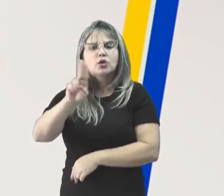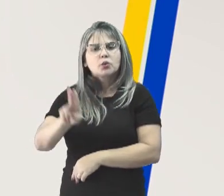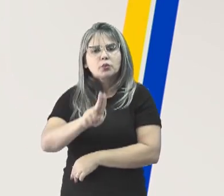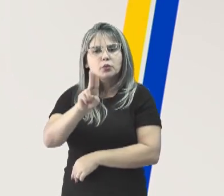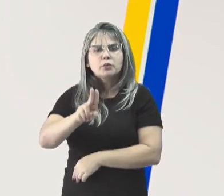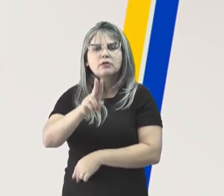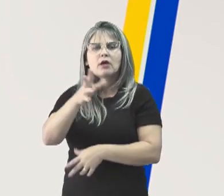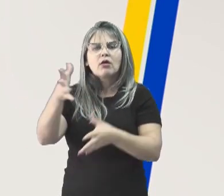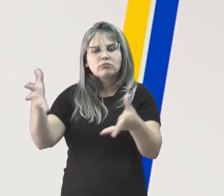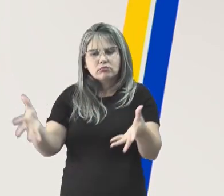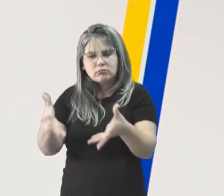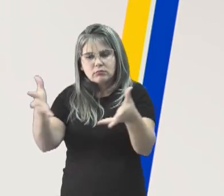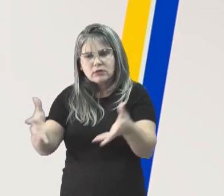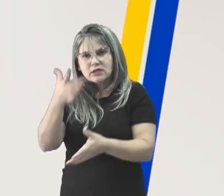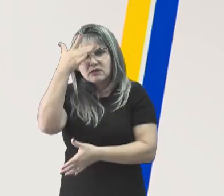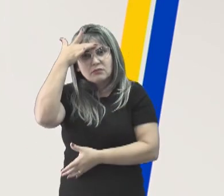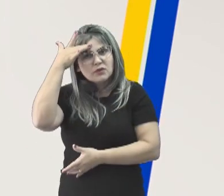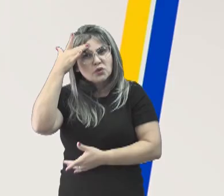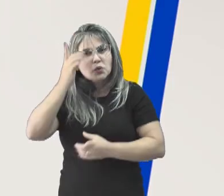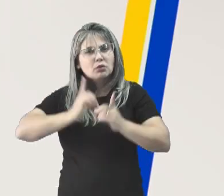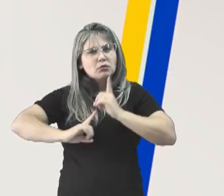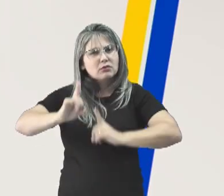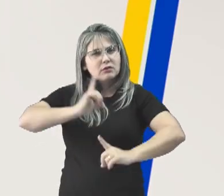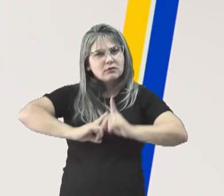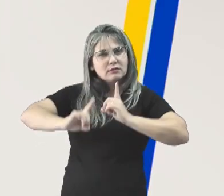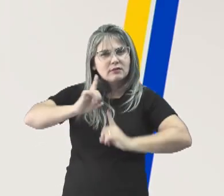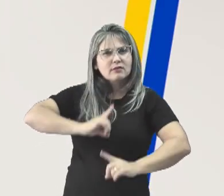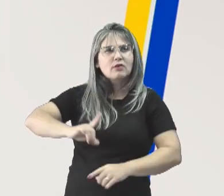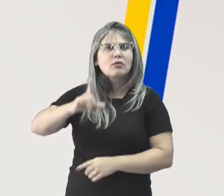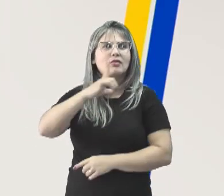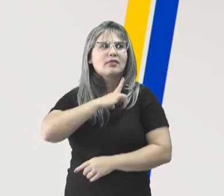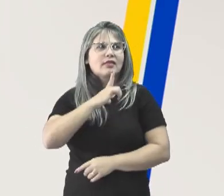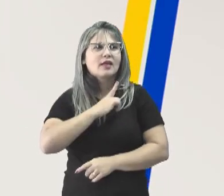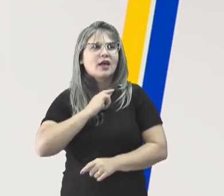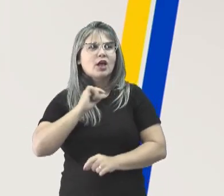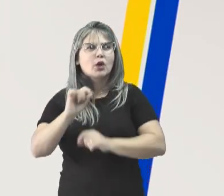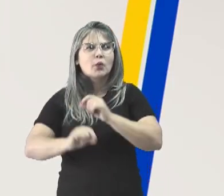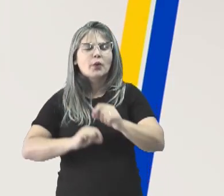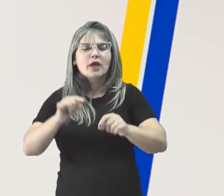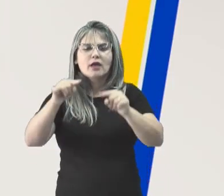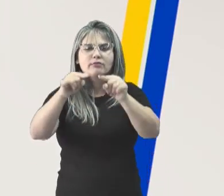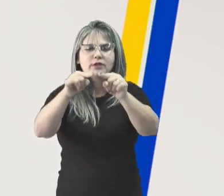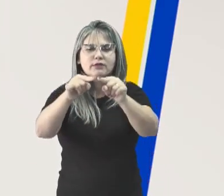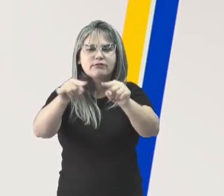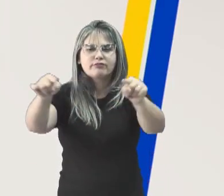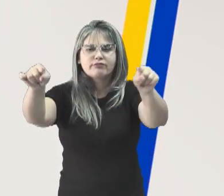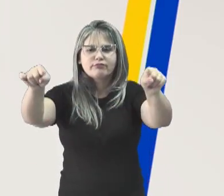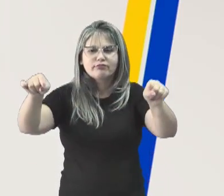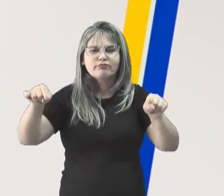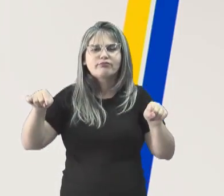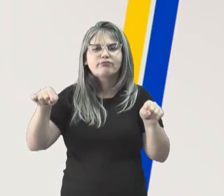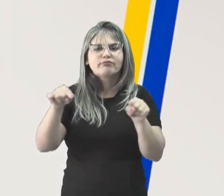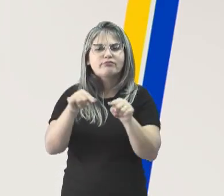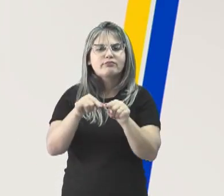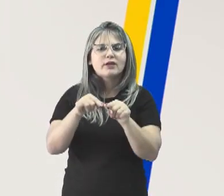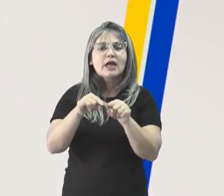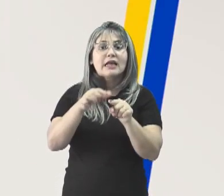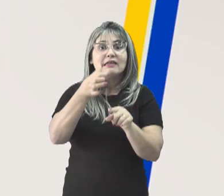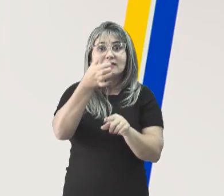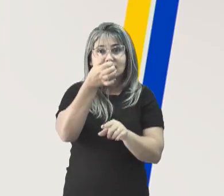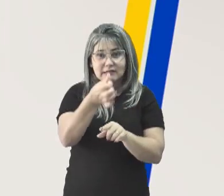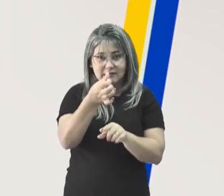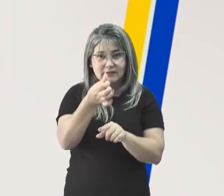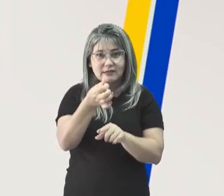um paralelepípedo reto-retângulo com 6 metros de comprimento, 4 metros